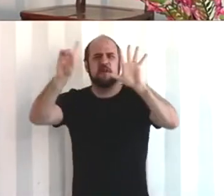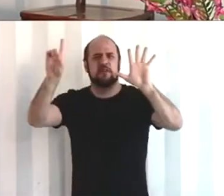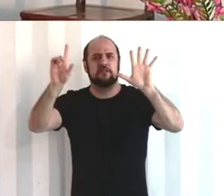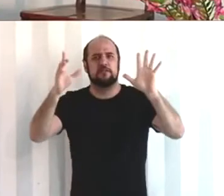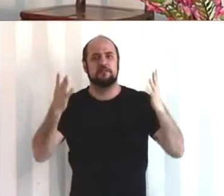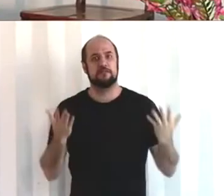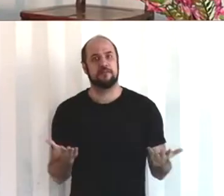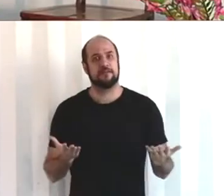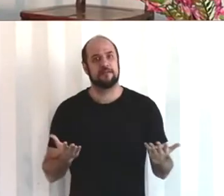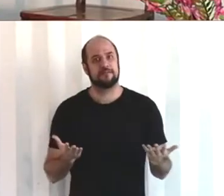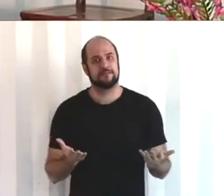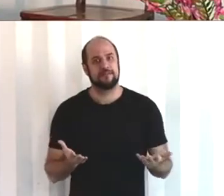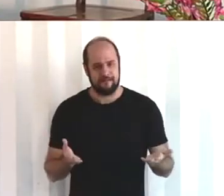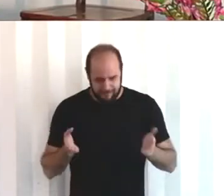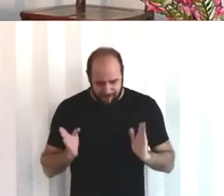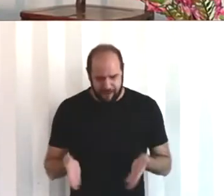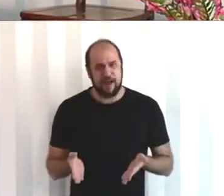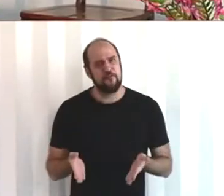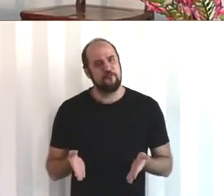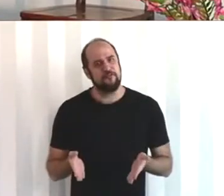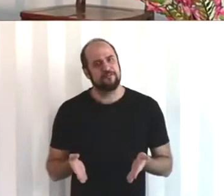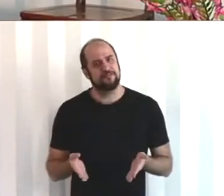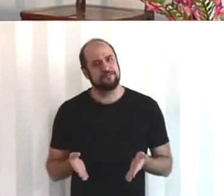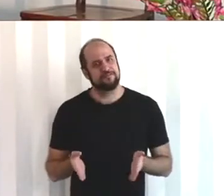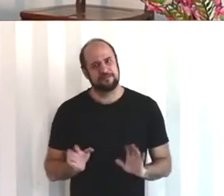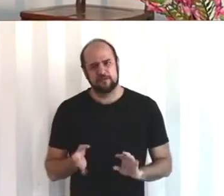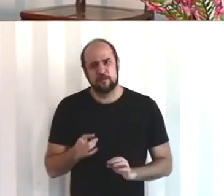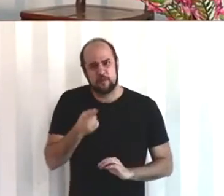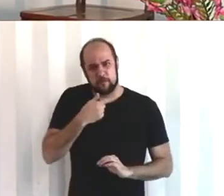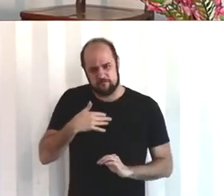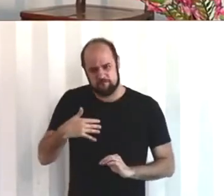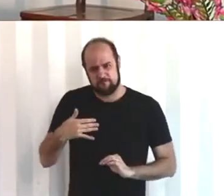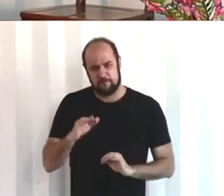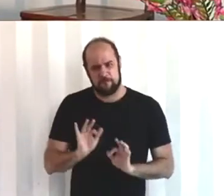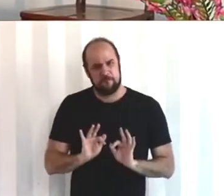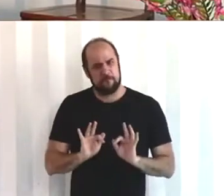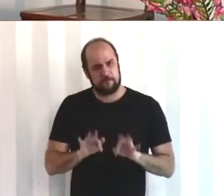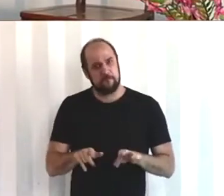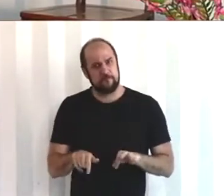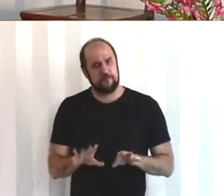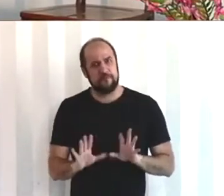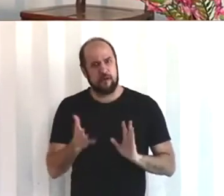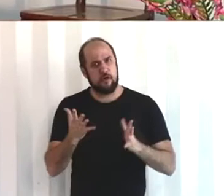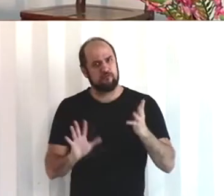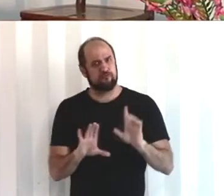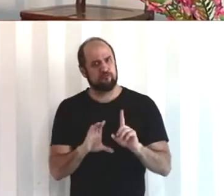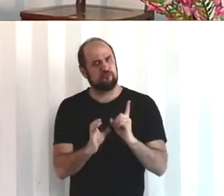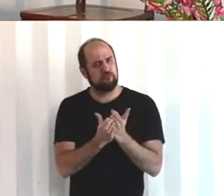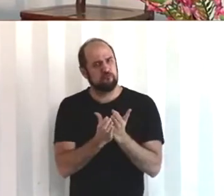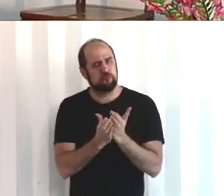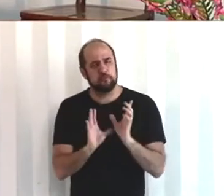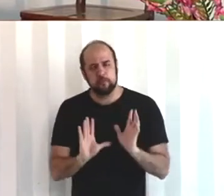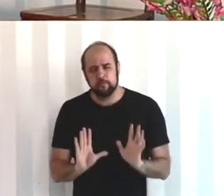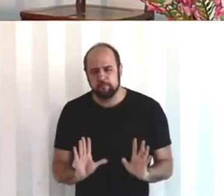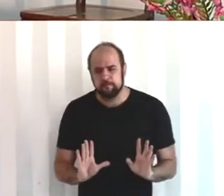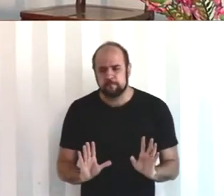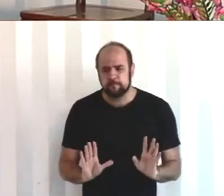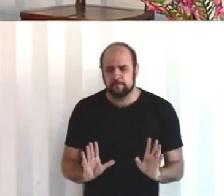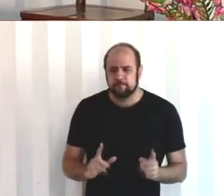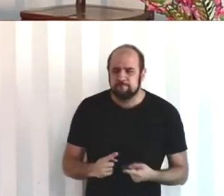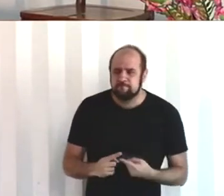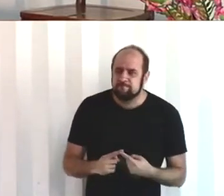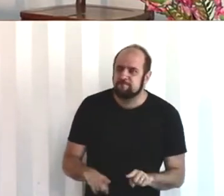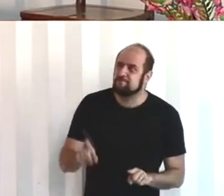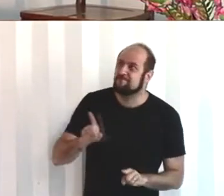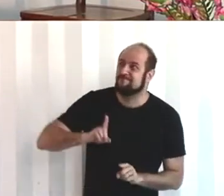agora. Nós vamos daqui a alguns minutos encerrar essa celebração, este culto, mas os